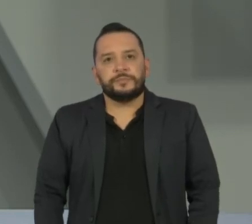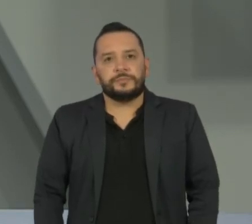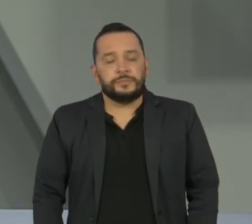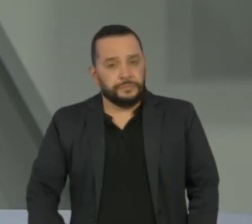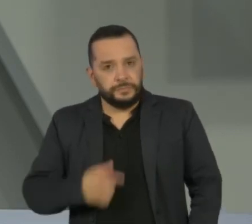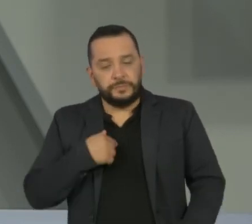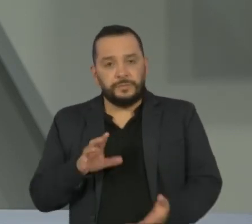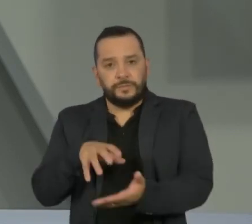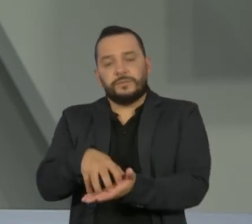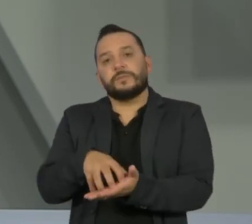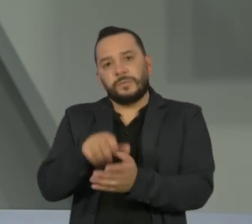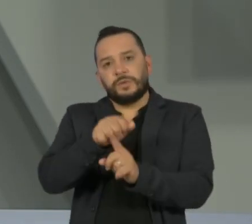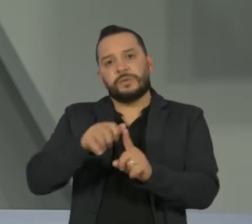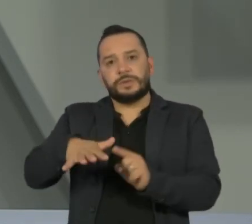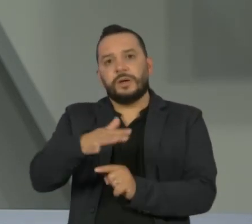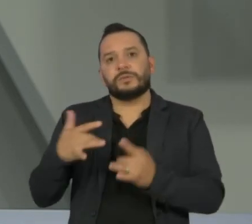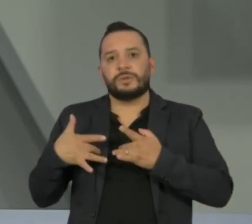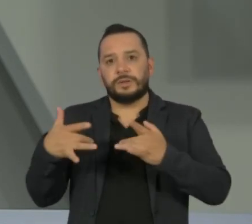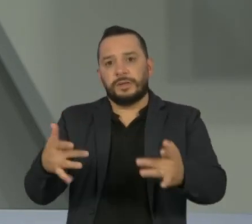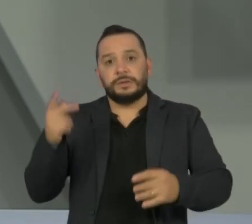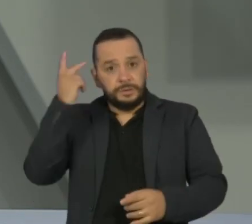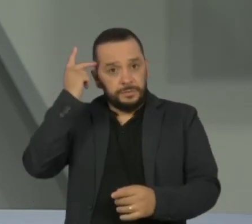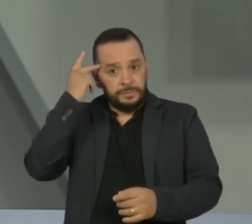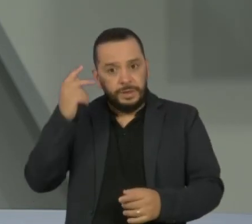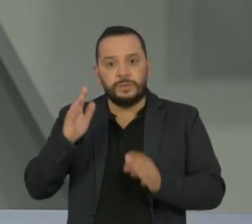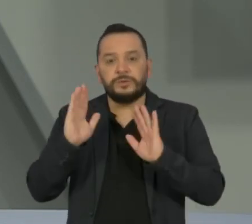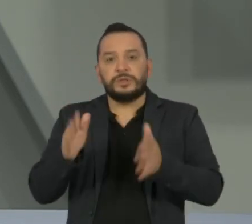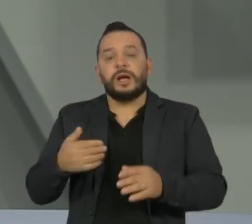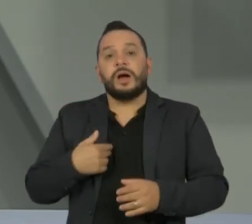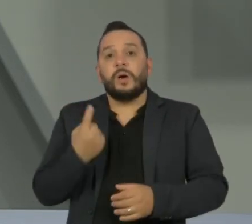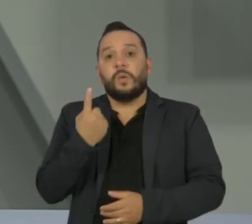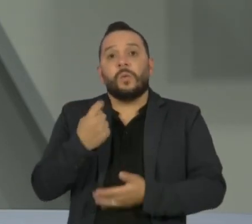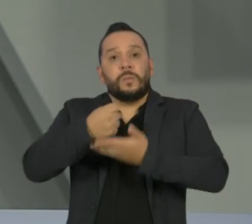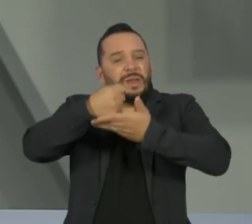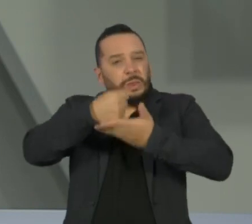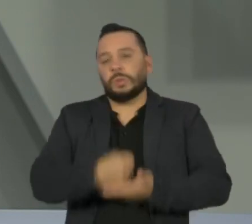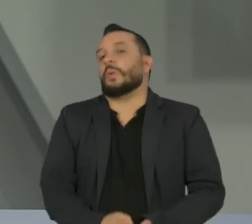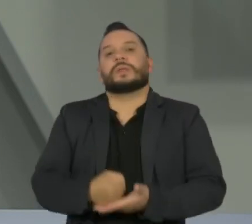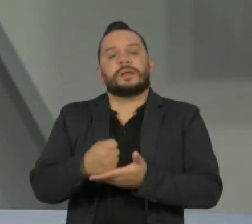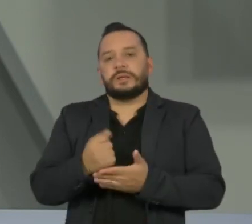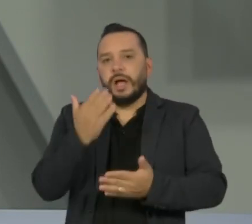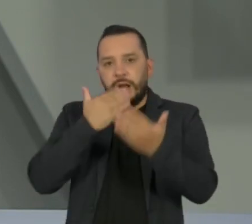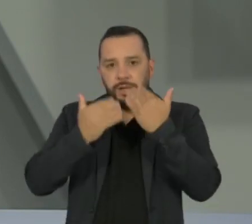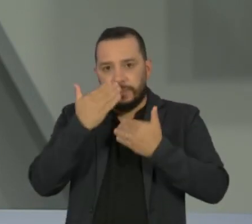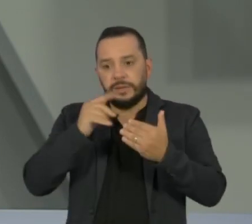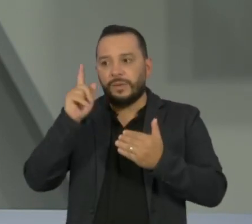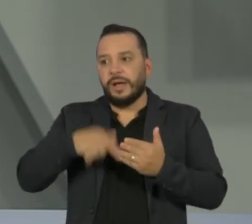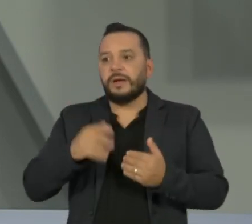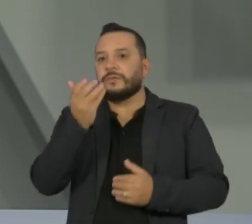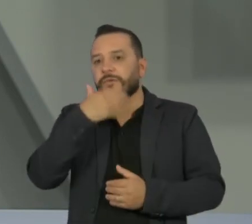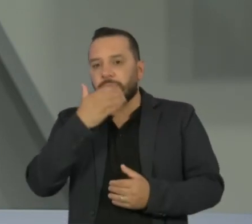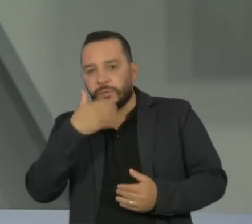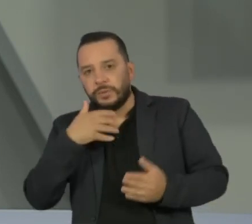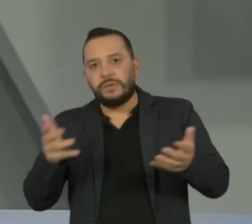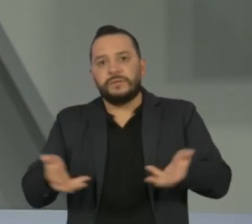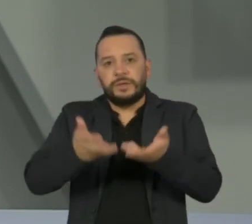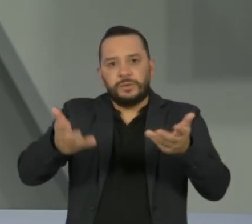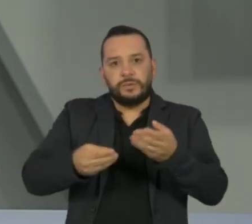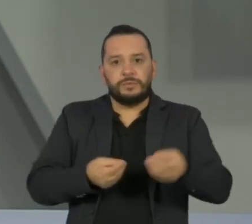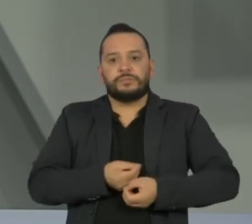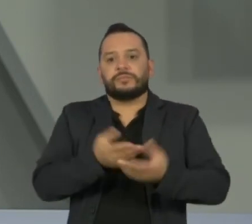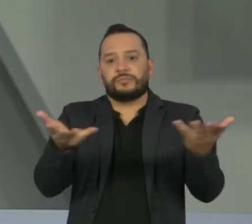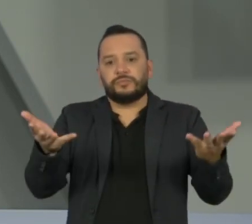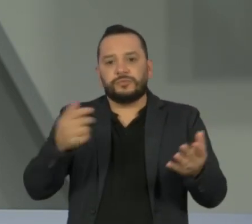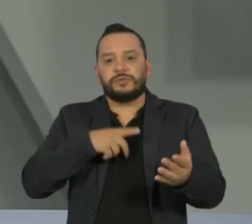O Fundo Social de Solidariedade de São Paulo entregou hoje uma tonelada de alimentos. São hortaliças que serão distribuídas pela CUFA, a